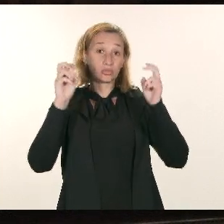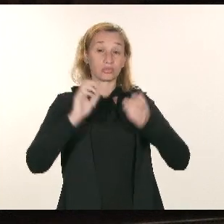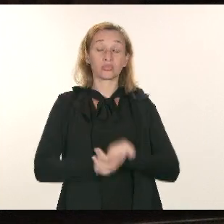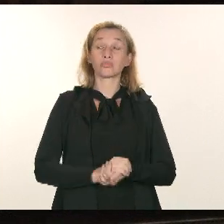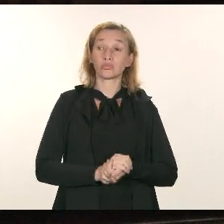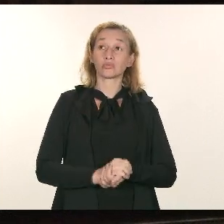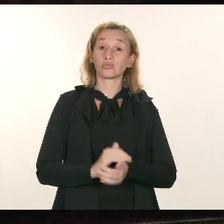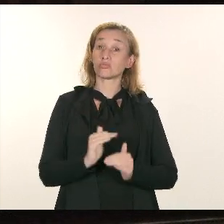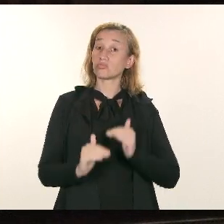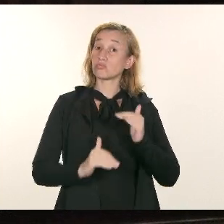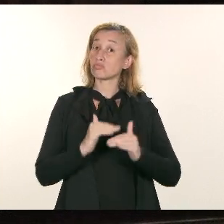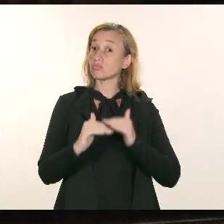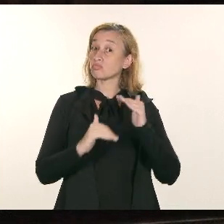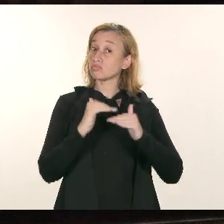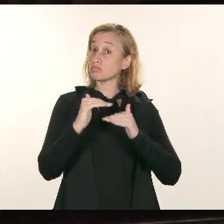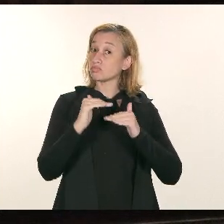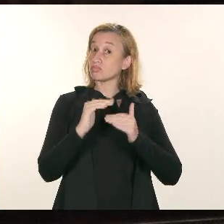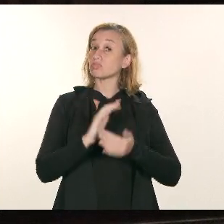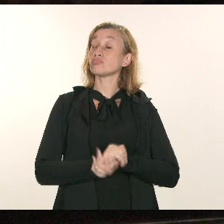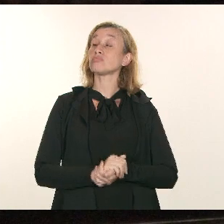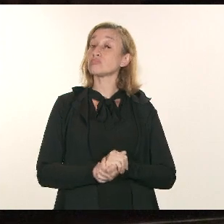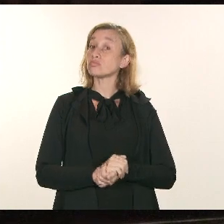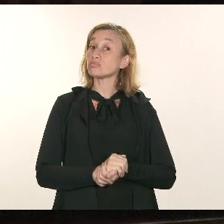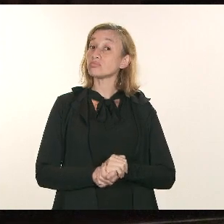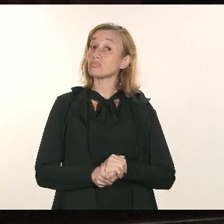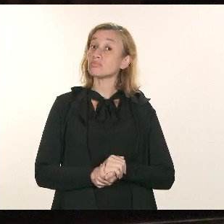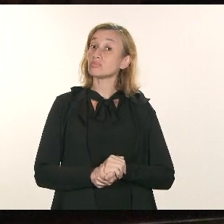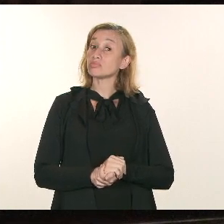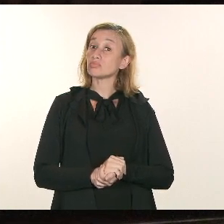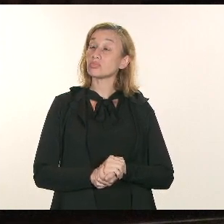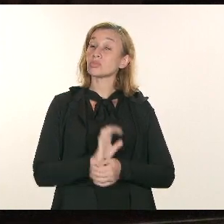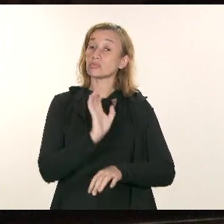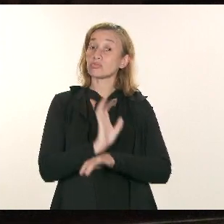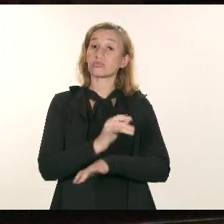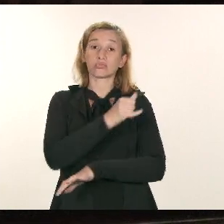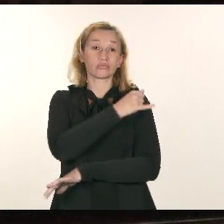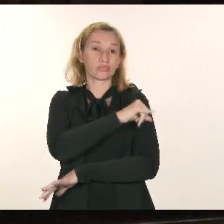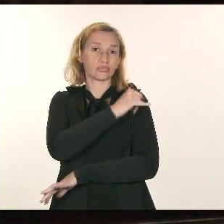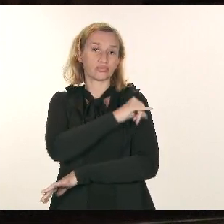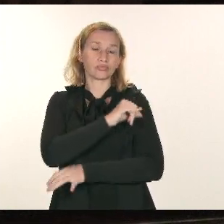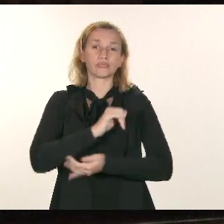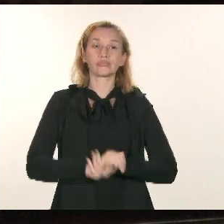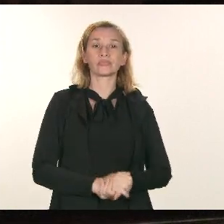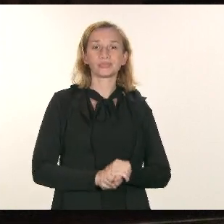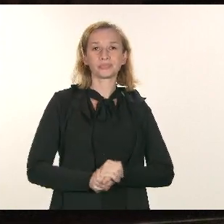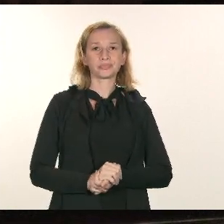ao desenvolvimento do Estado do Rio de Janeiro.